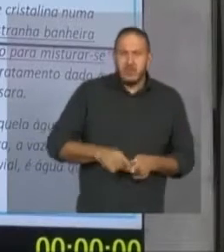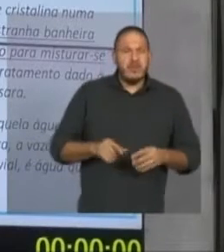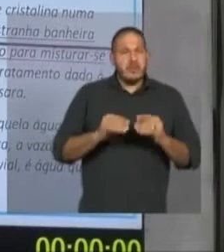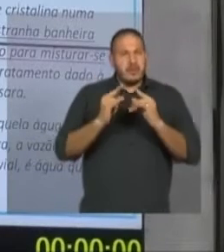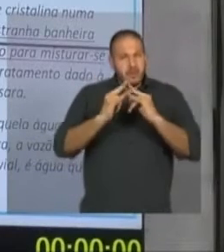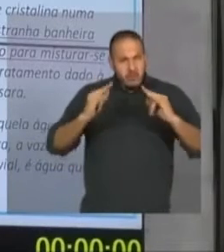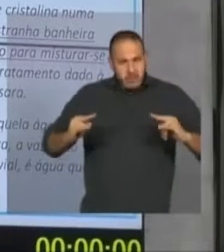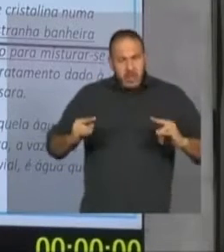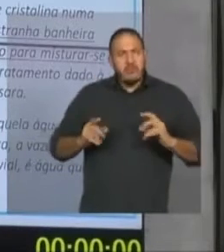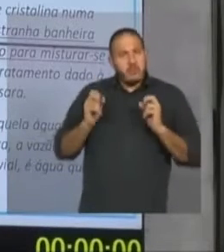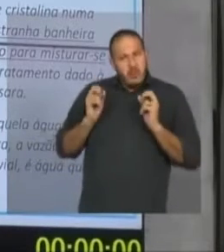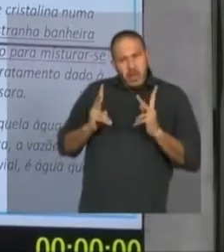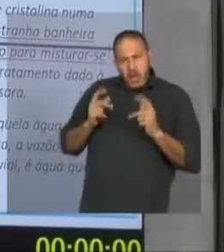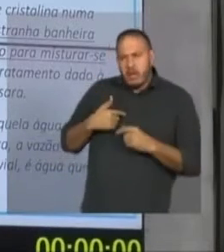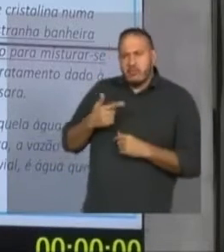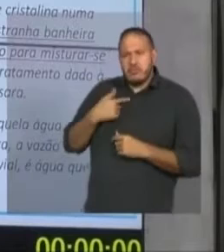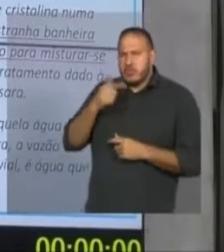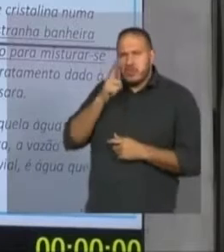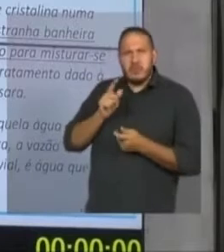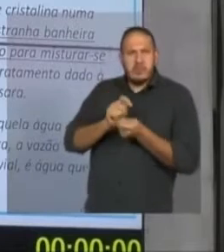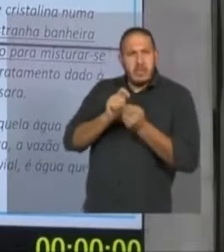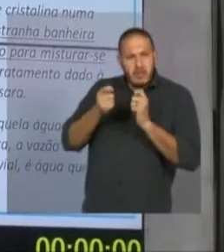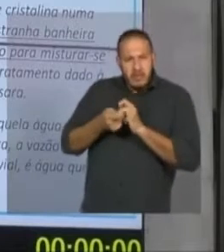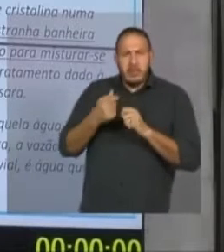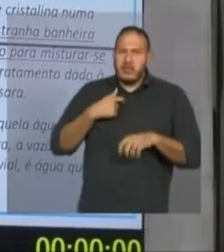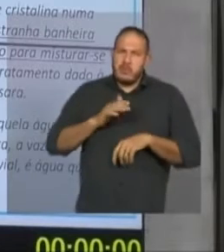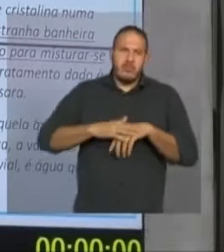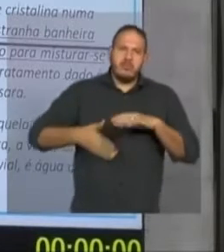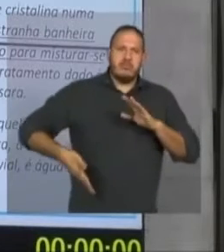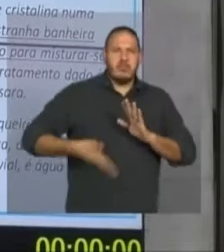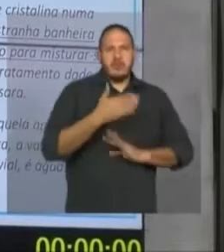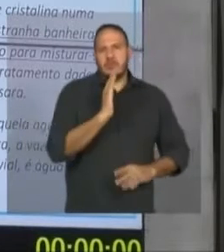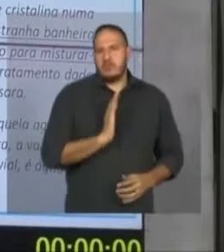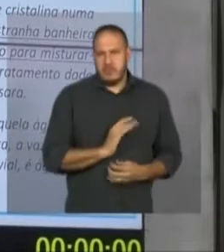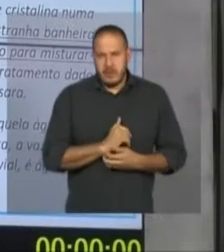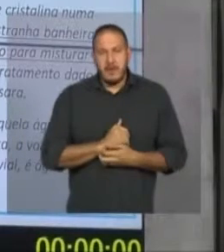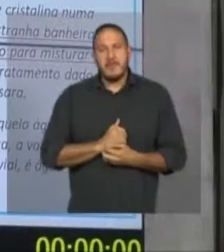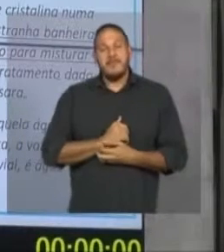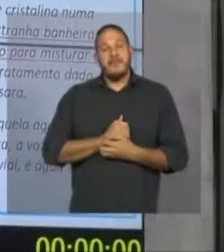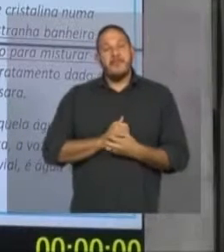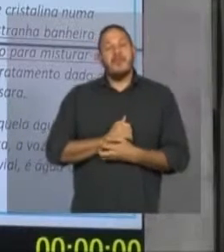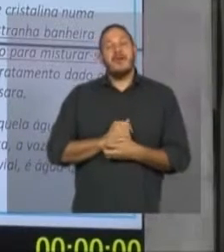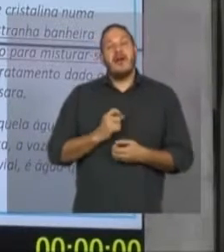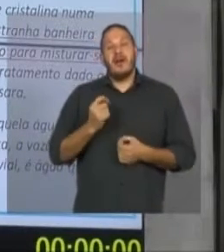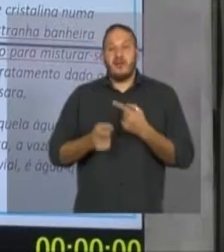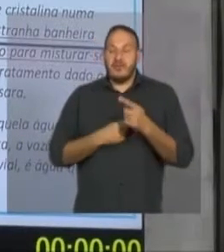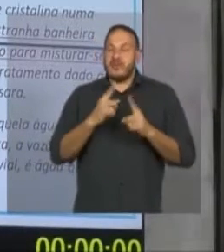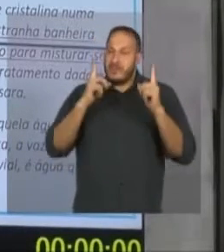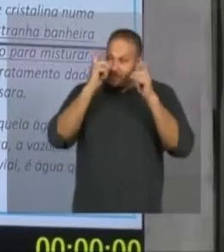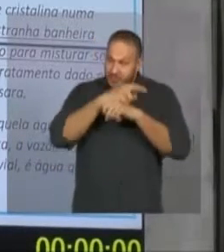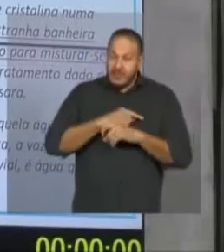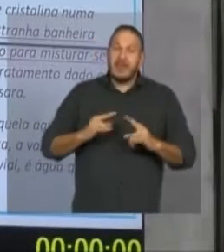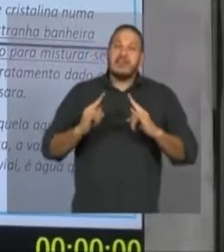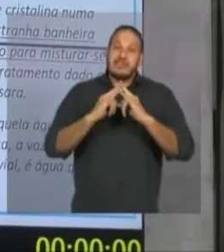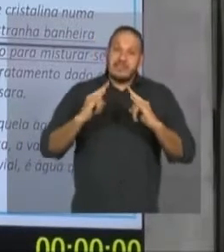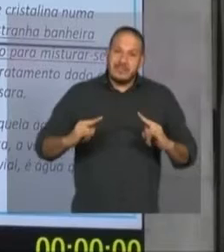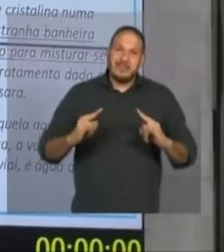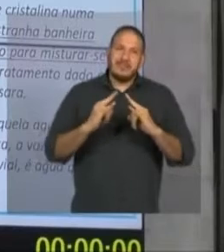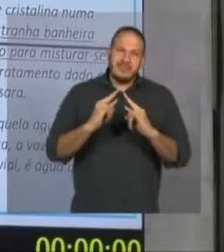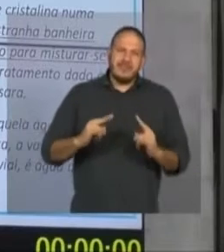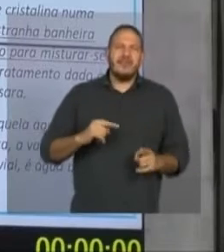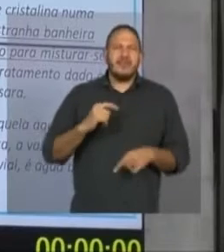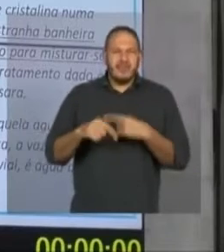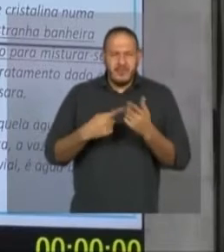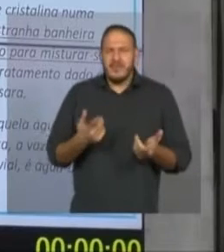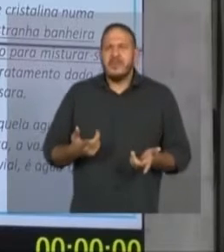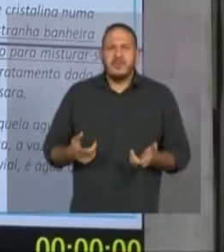camping legalizado e não se adaptaram e acabaram saindo. Então, alguns desafios do camping. Depois eu